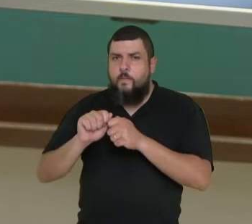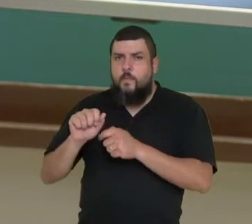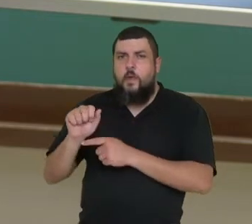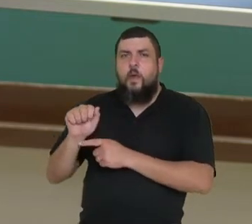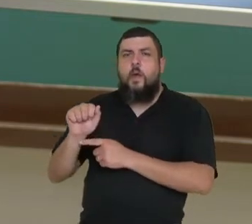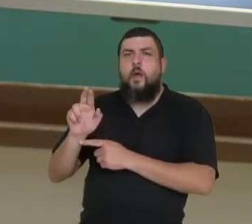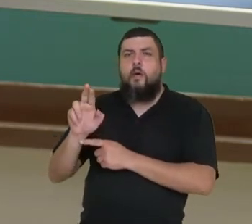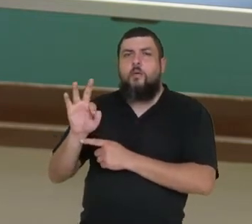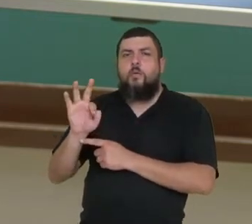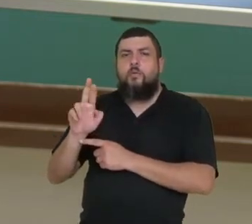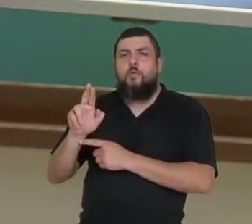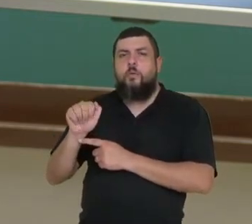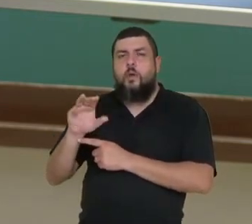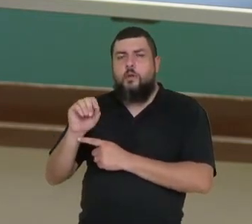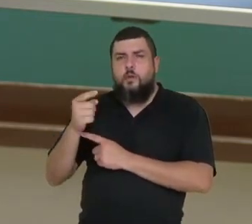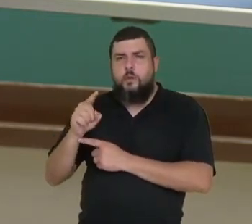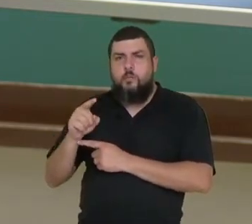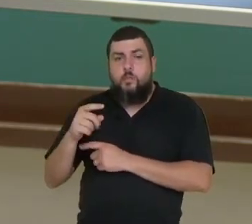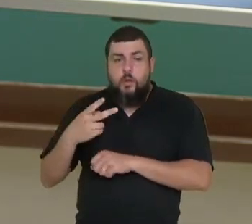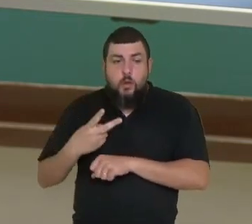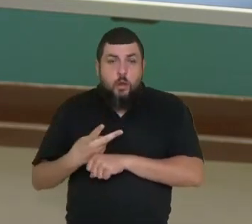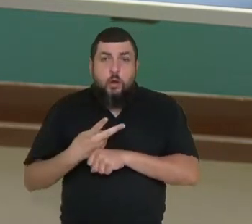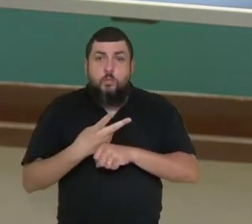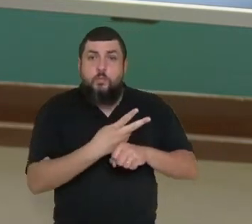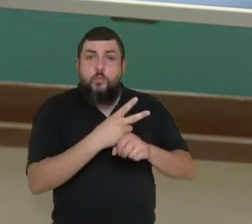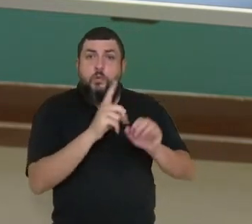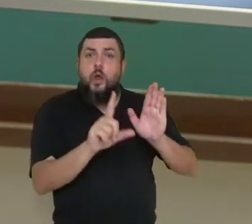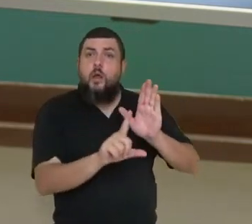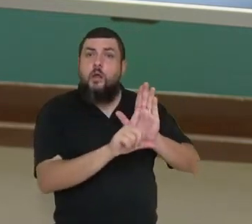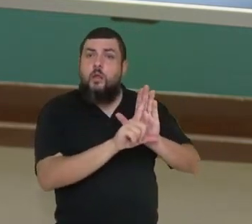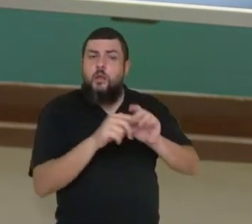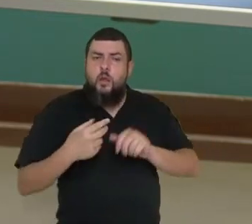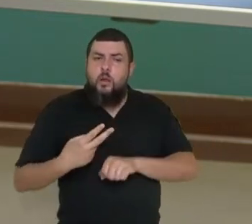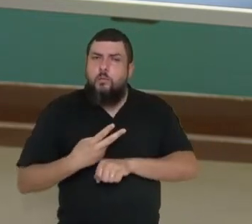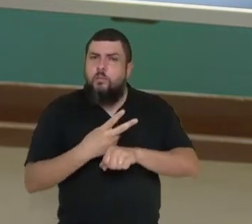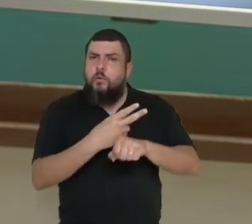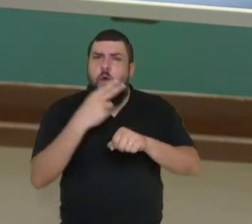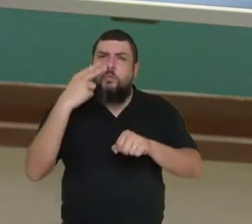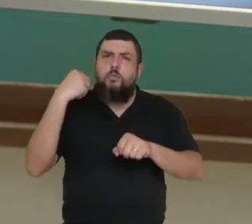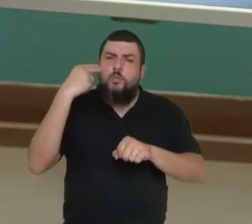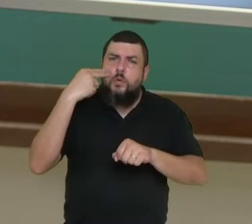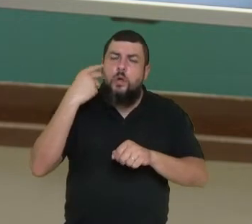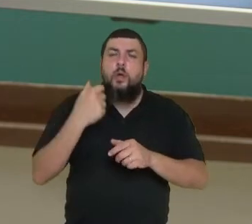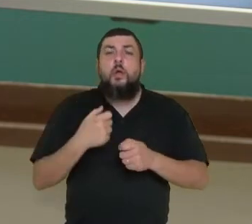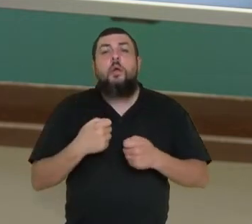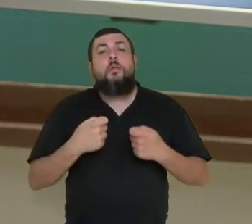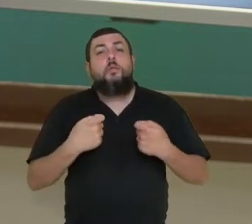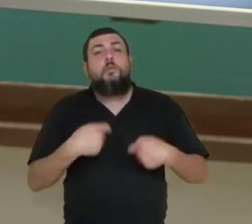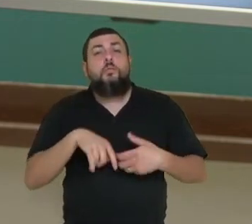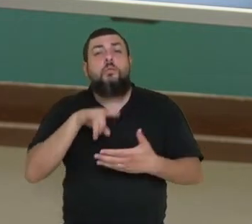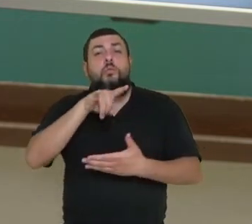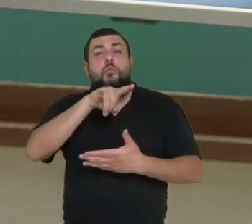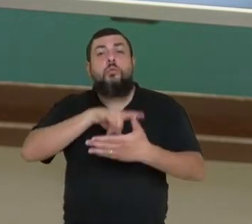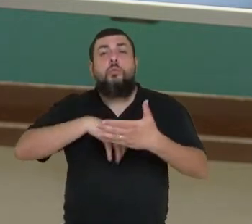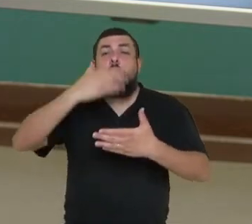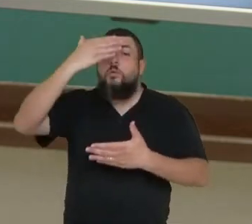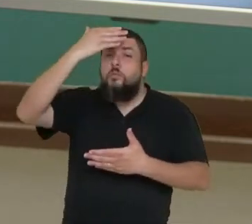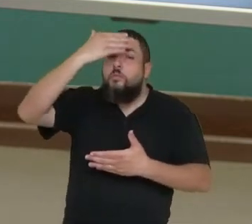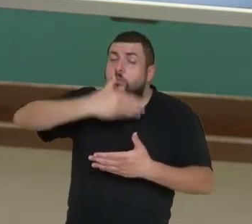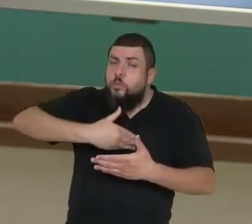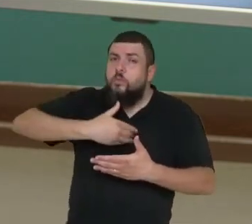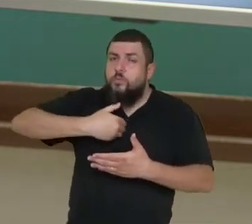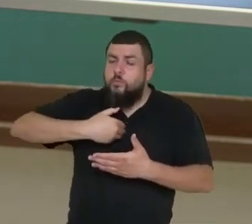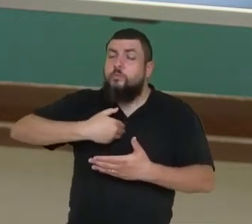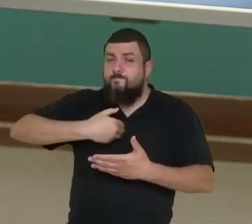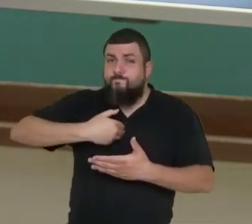porque para a gente acionar o judiciário, nós precisamos de ter documentos comprobatórios daquilo que a gente está argumentando, tem